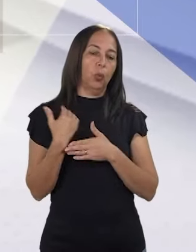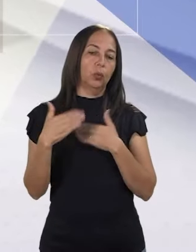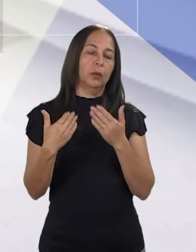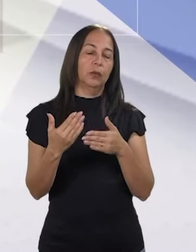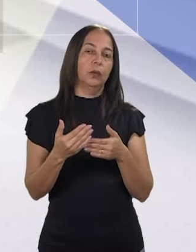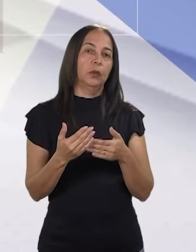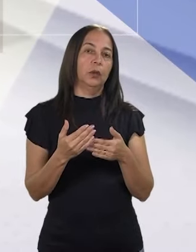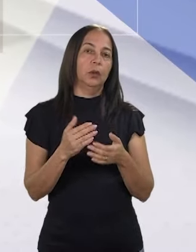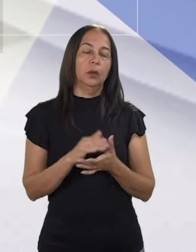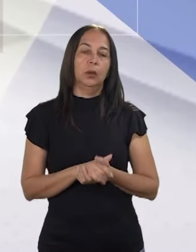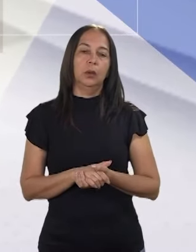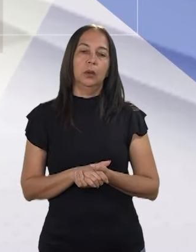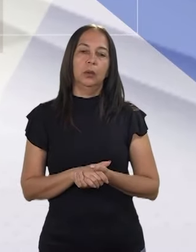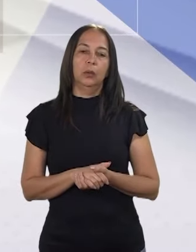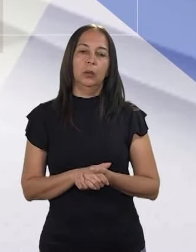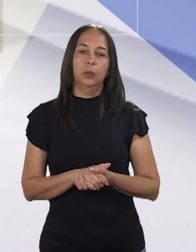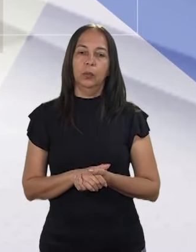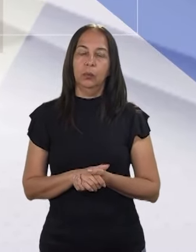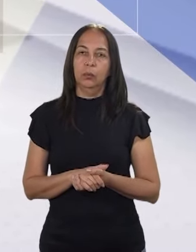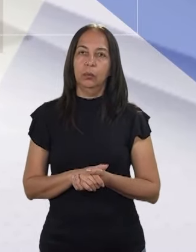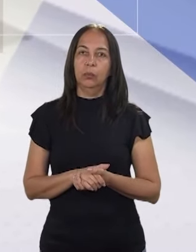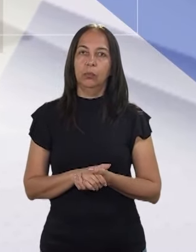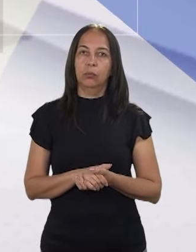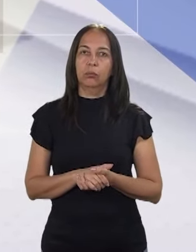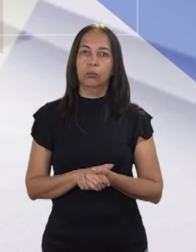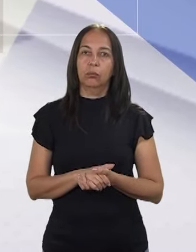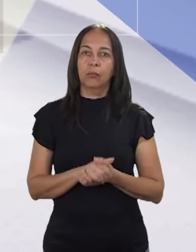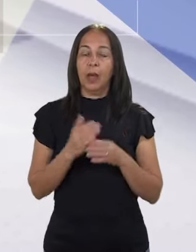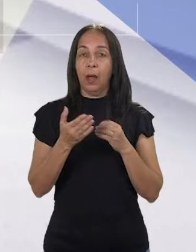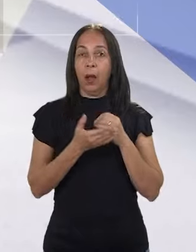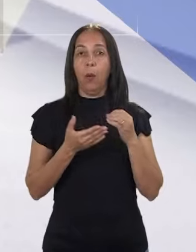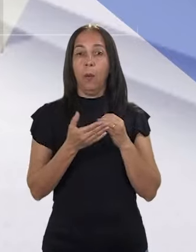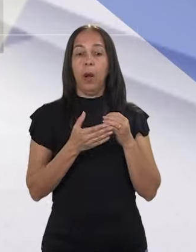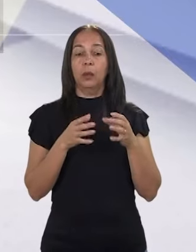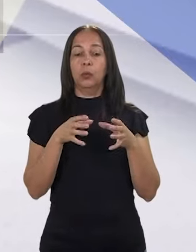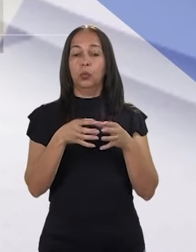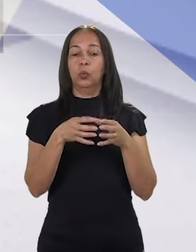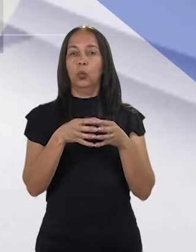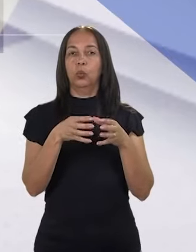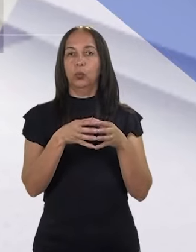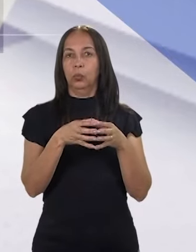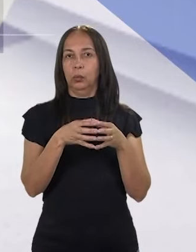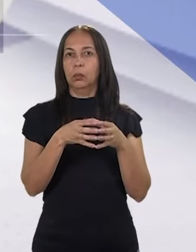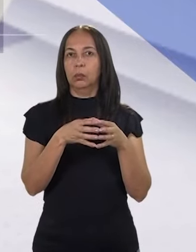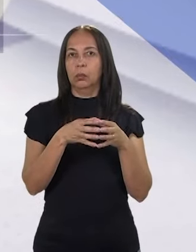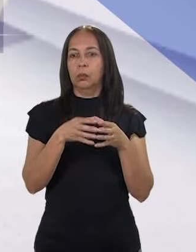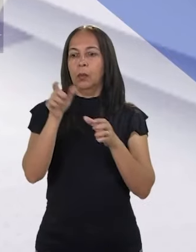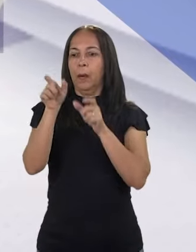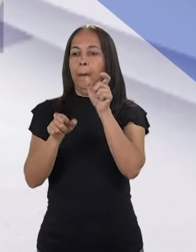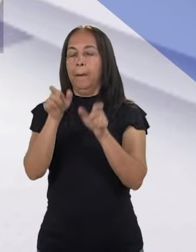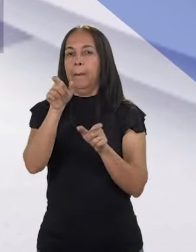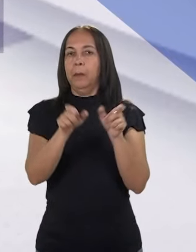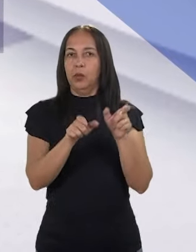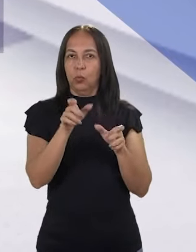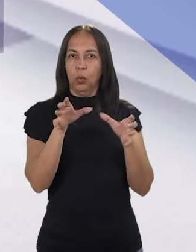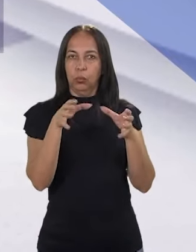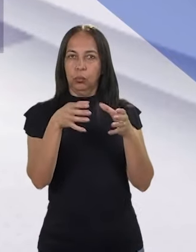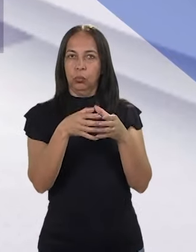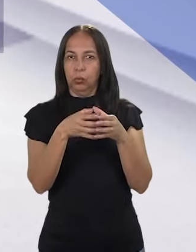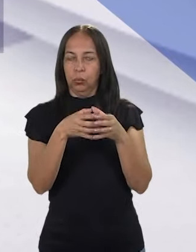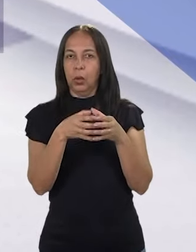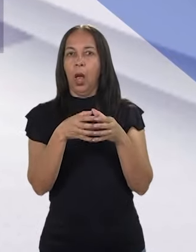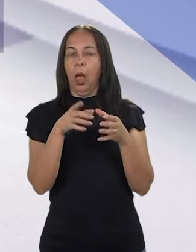desenvolvido eh a base né Eh por uma uma um conjunto muito diverso de pessoas né